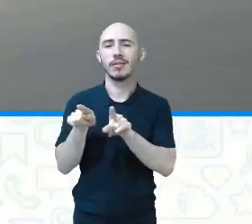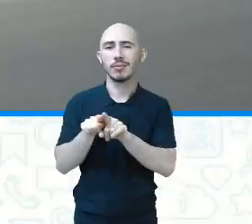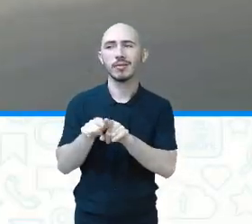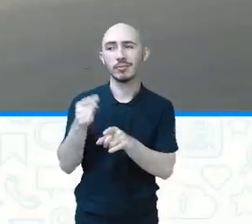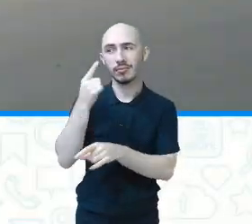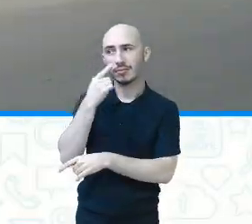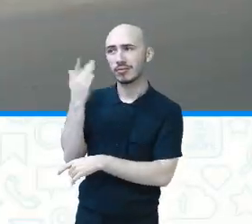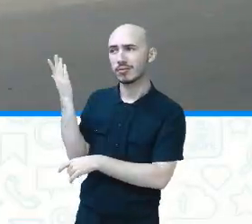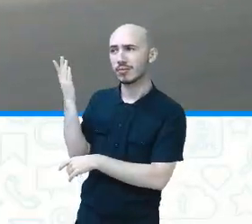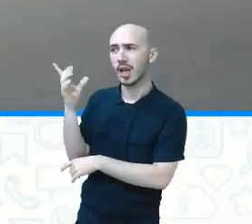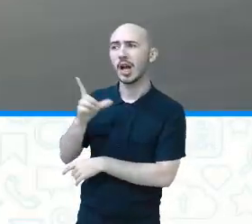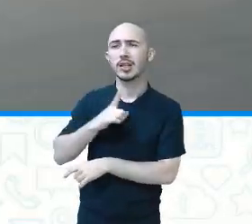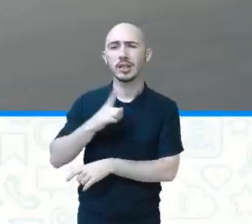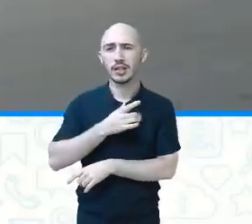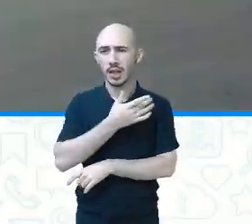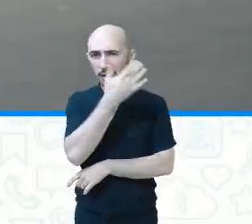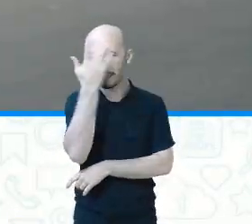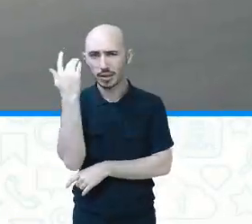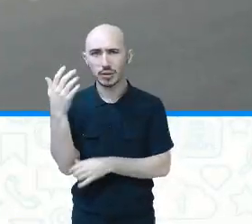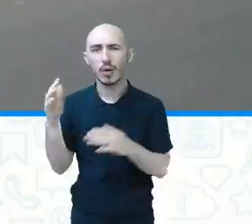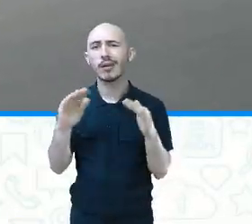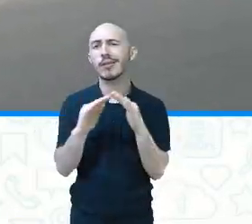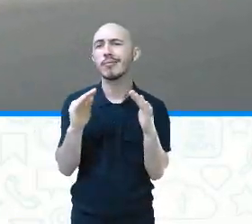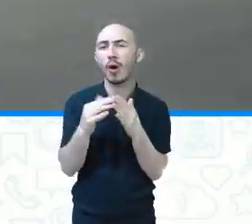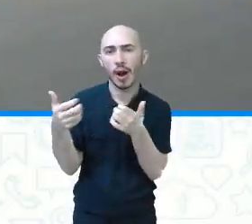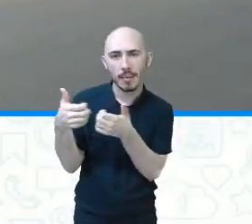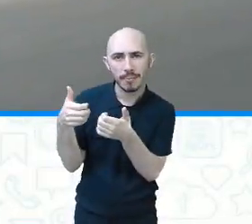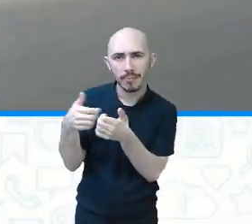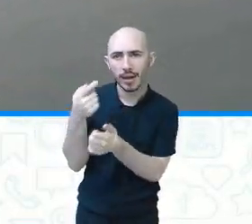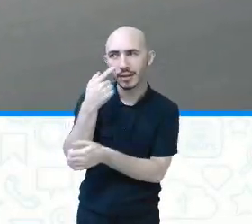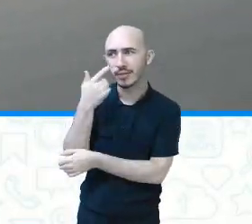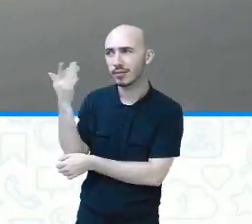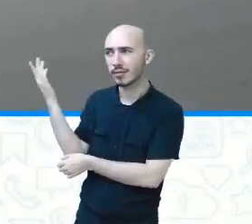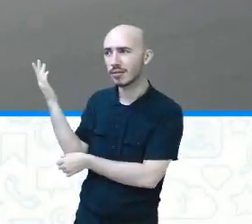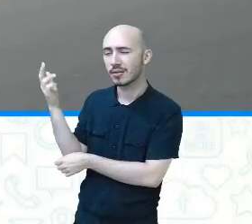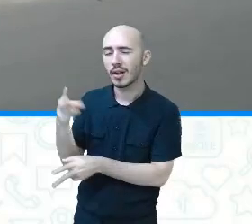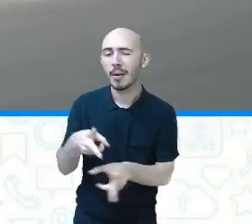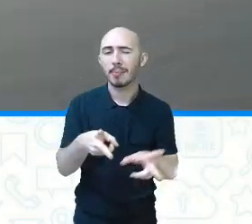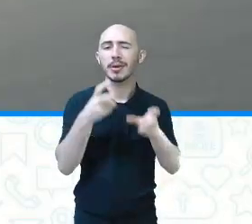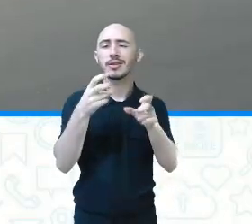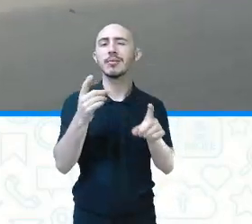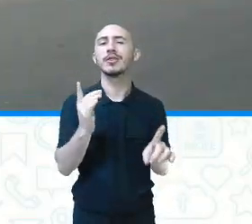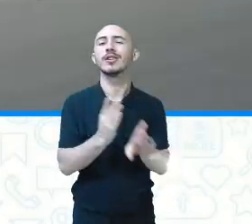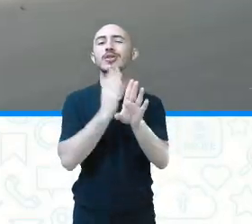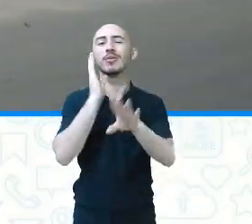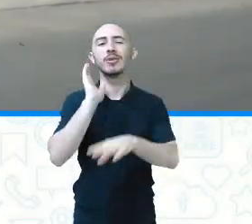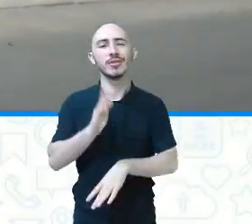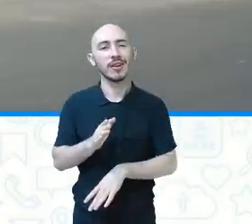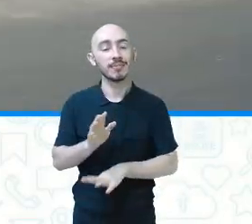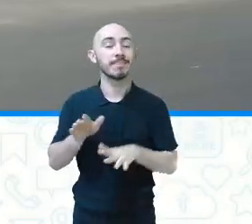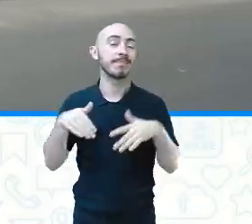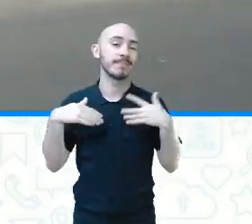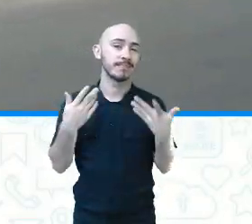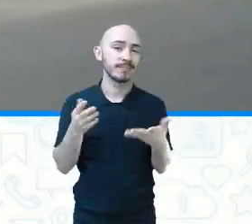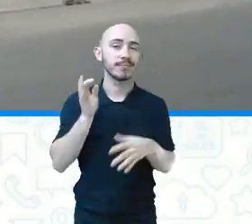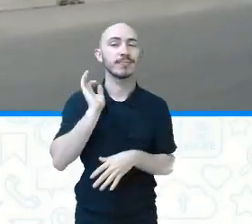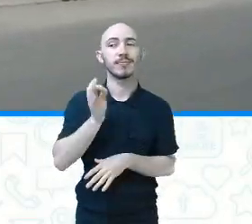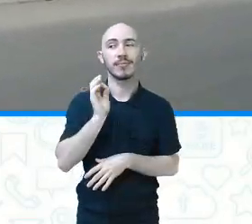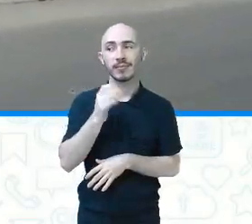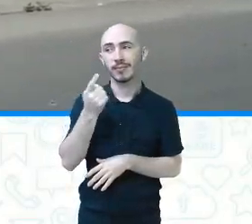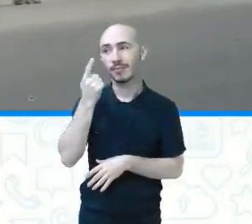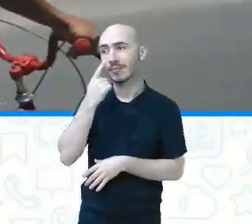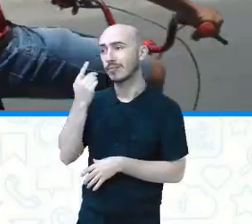Será que tem alguém que está me assistindo que mora perto desse espaço, que está reconhecendo aí? Pois é, que